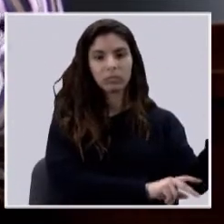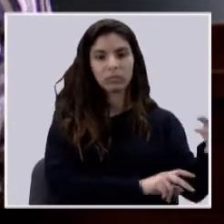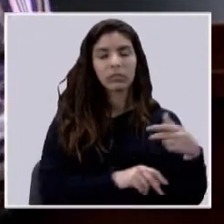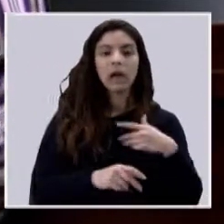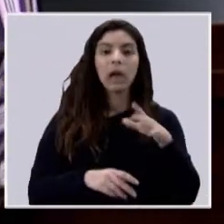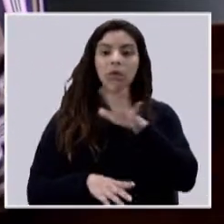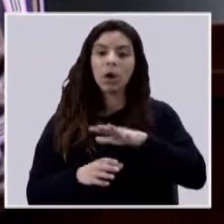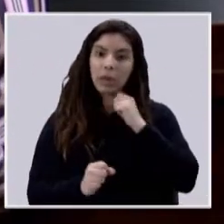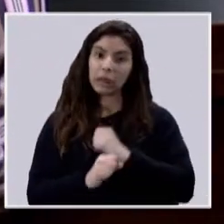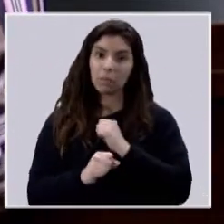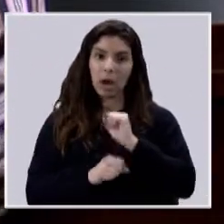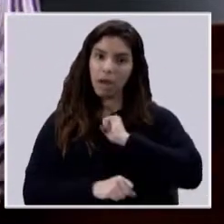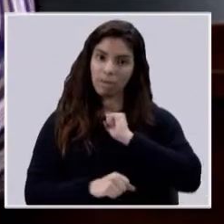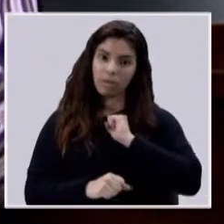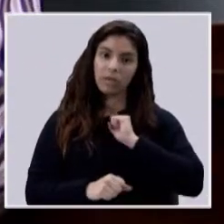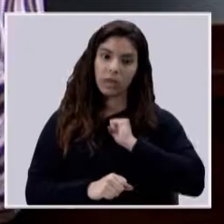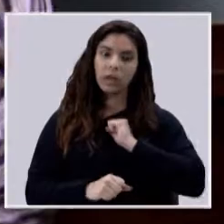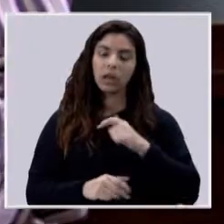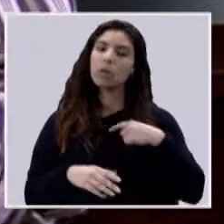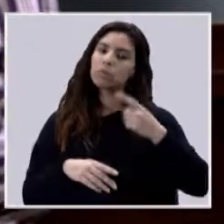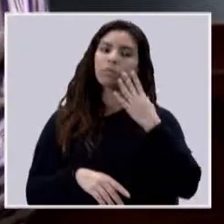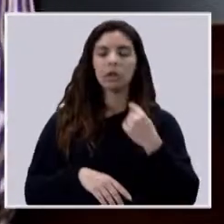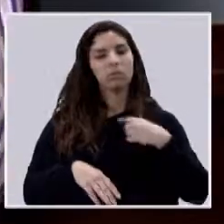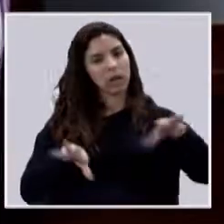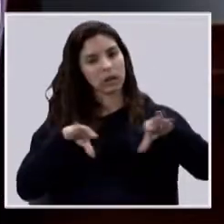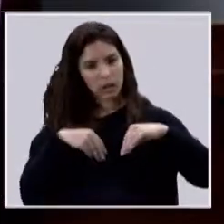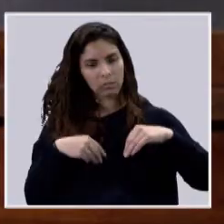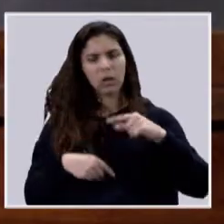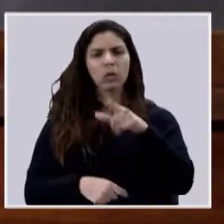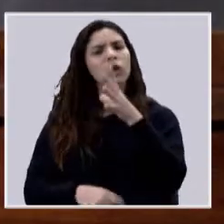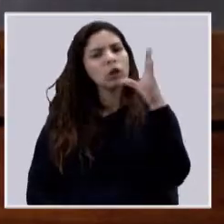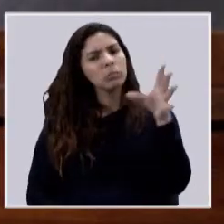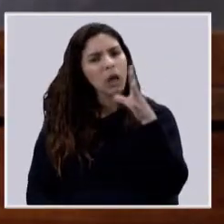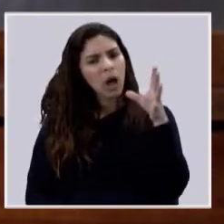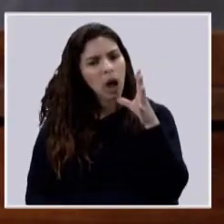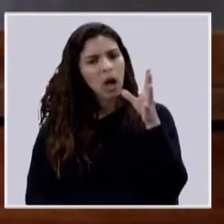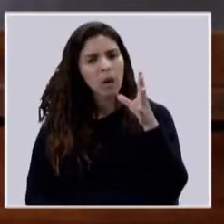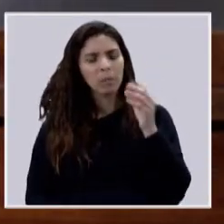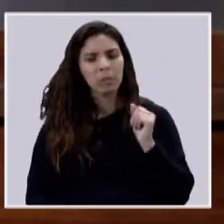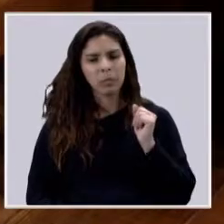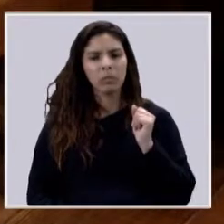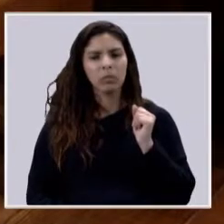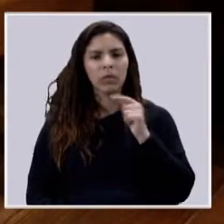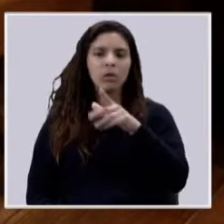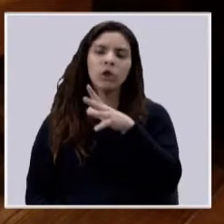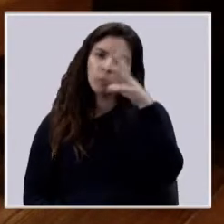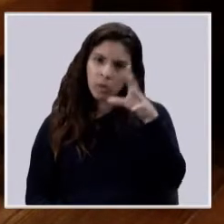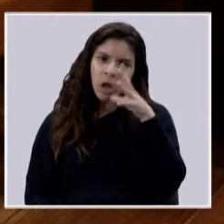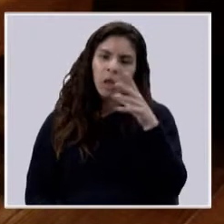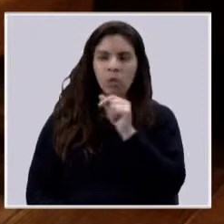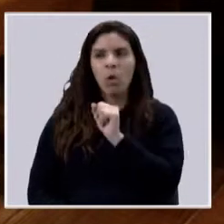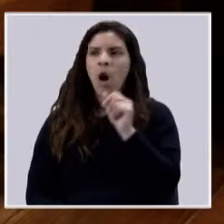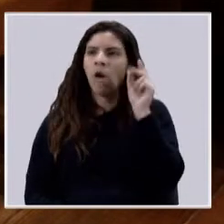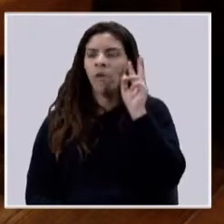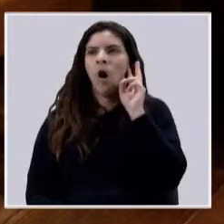a componente ética deste trabalho acho-a perfeitamente aceitável. Mas como é que explica, apesar do que defende e